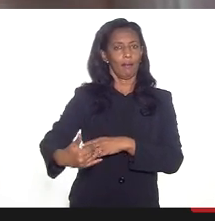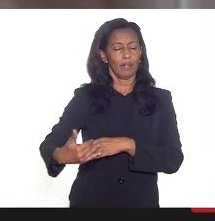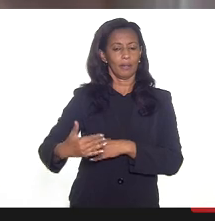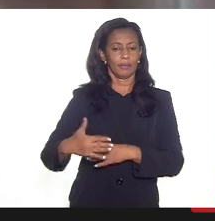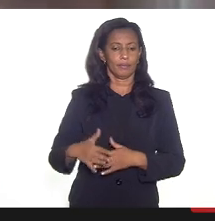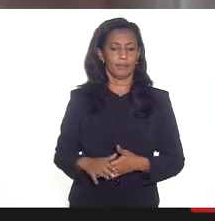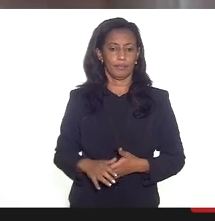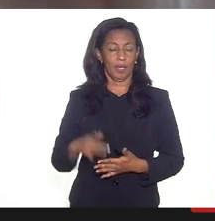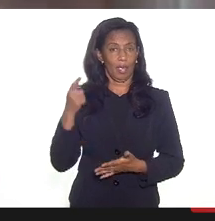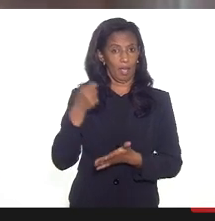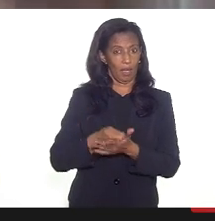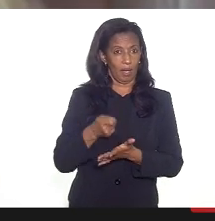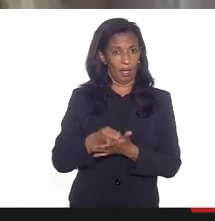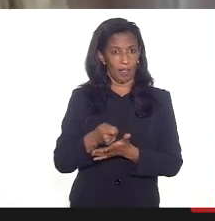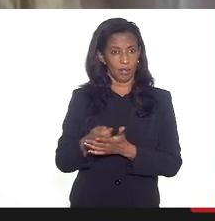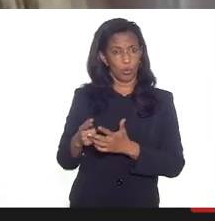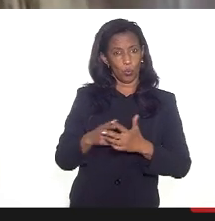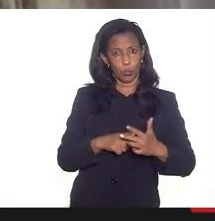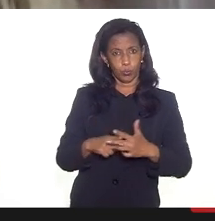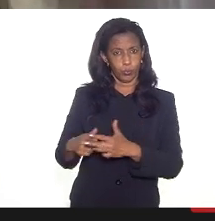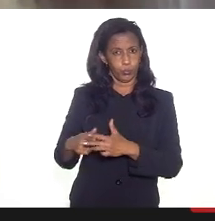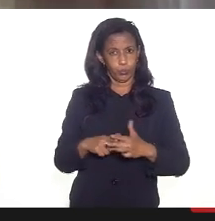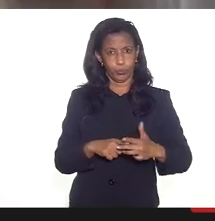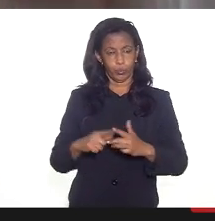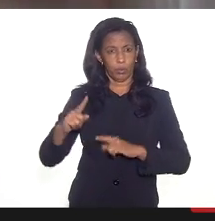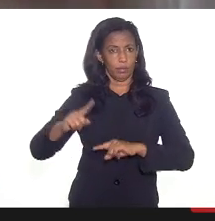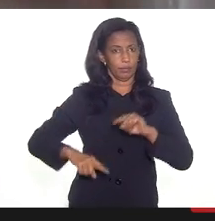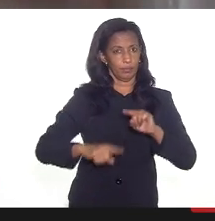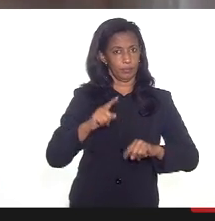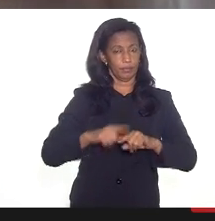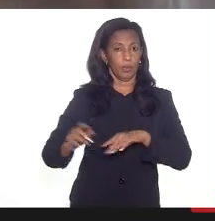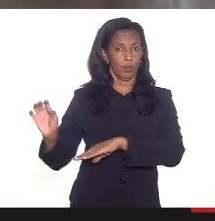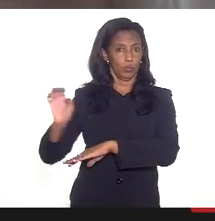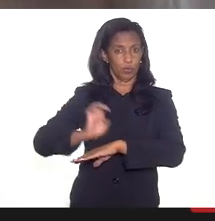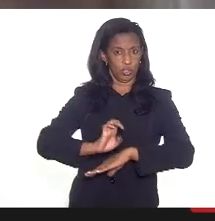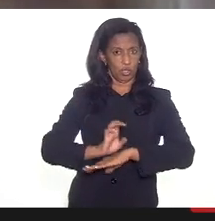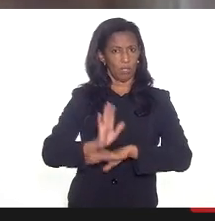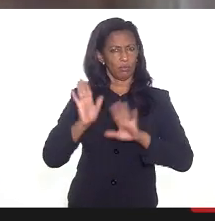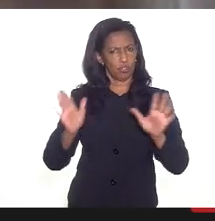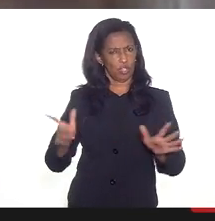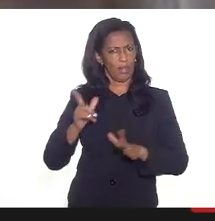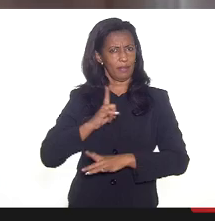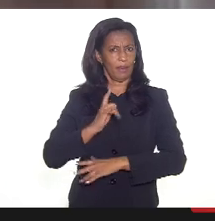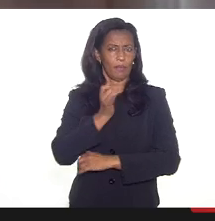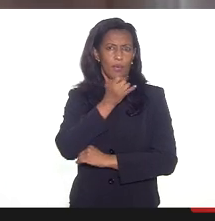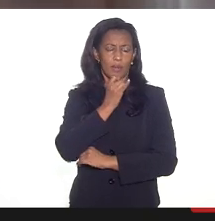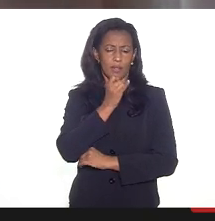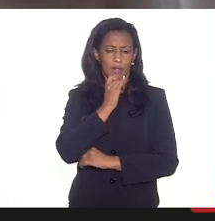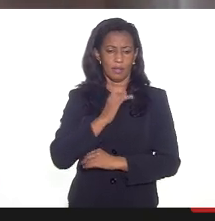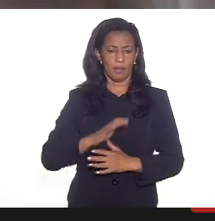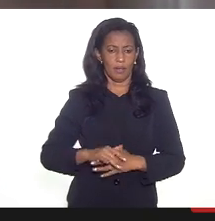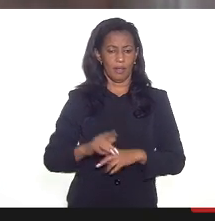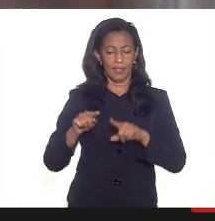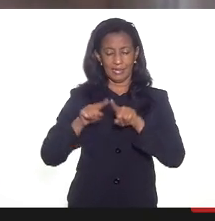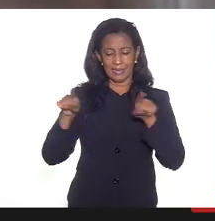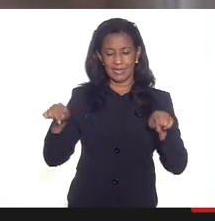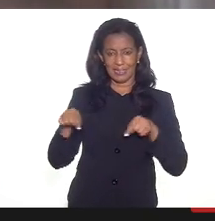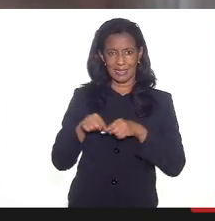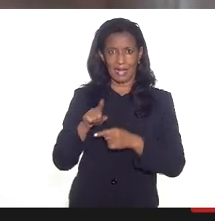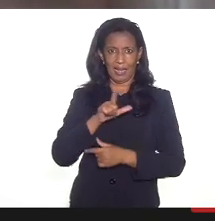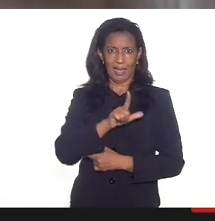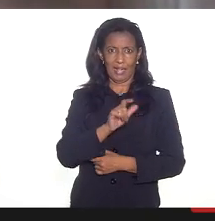além da gente garantir a manutenção dos instrumentos do Estado, que já existem, como, por exemplo, a Sala Lilás,